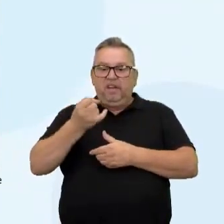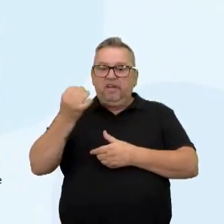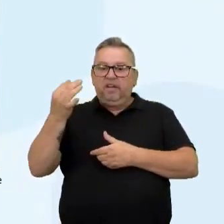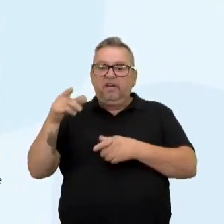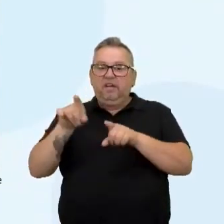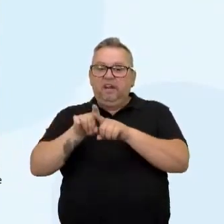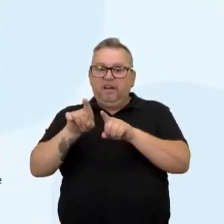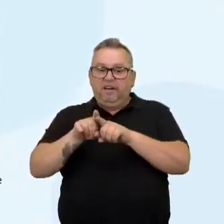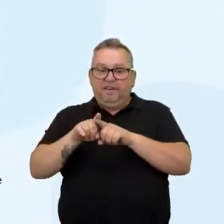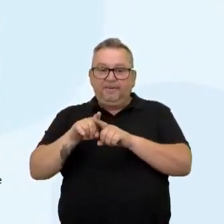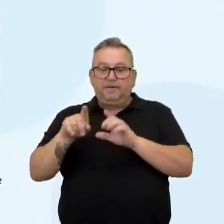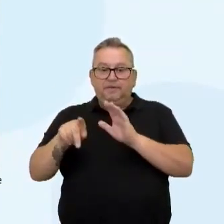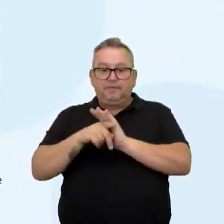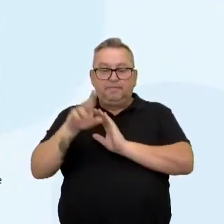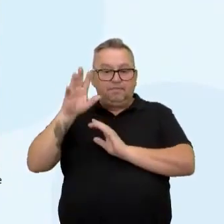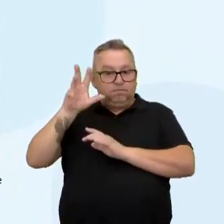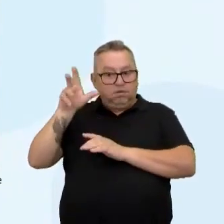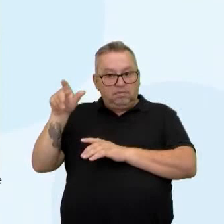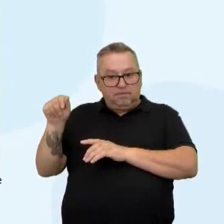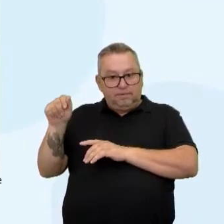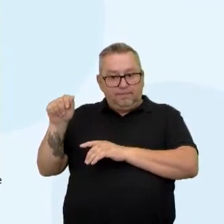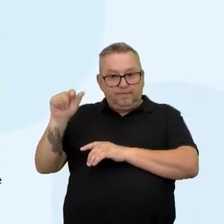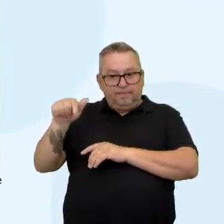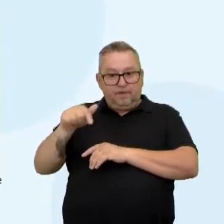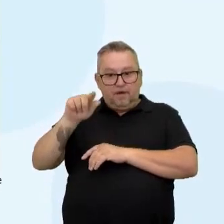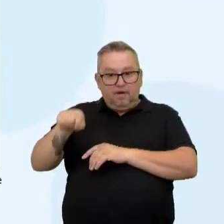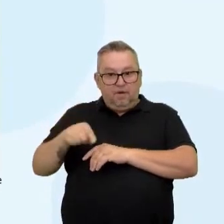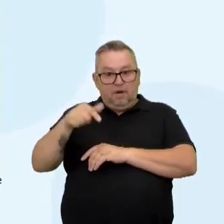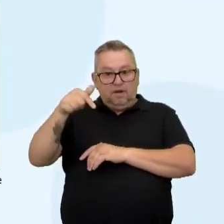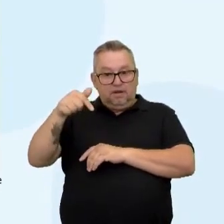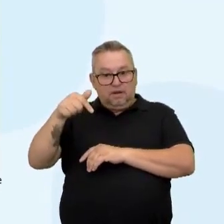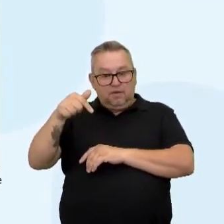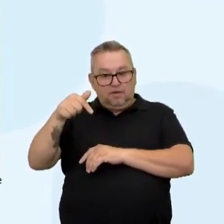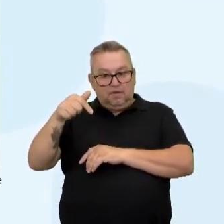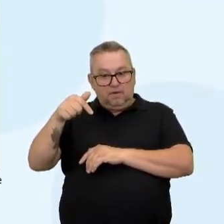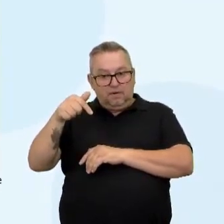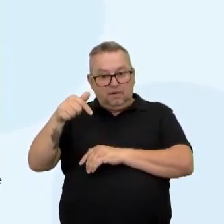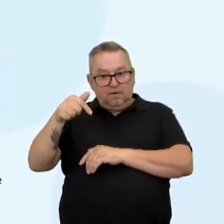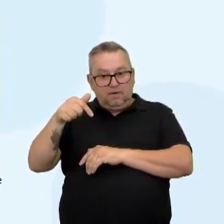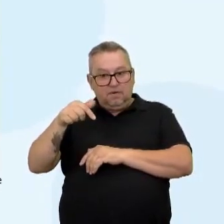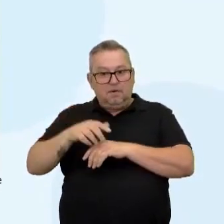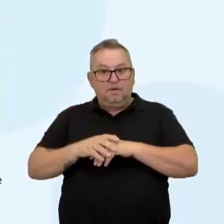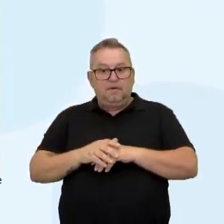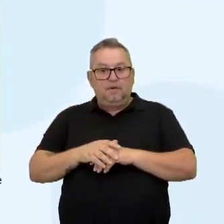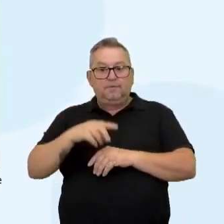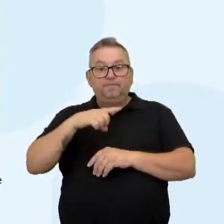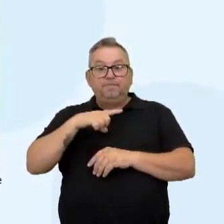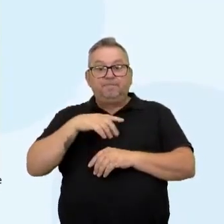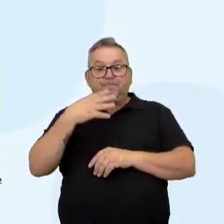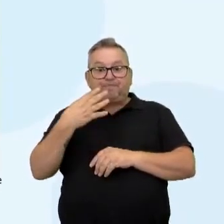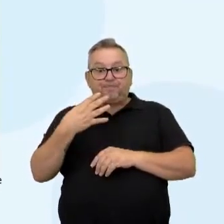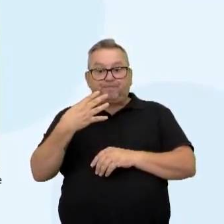foi o continente africano, ou seja, de 7,7 habitantes por quilômetro quadrado, ele foi para